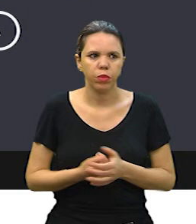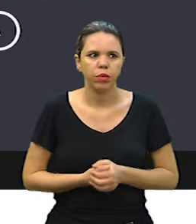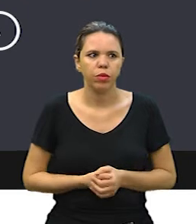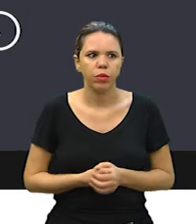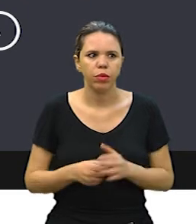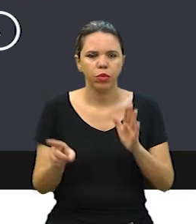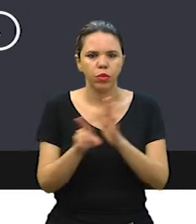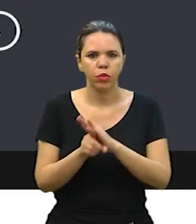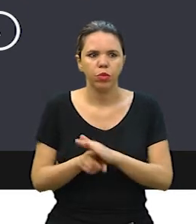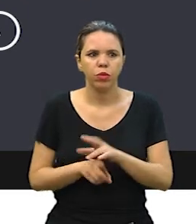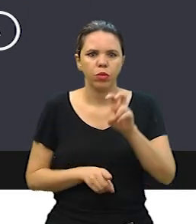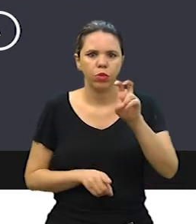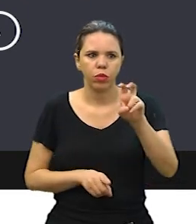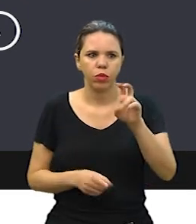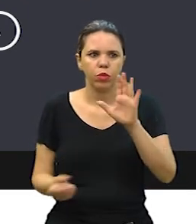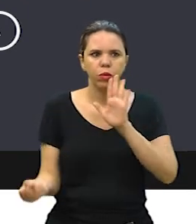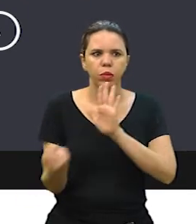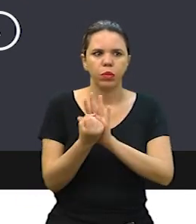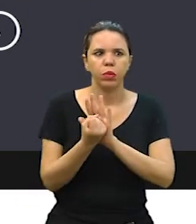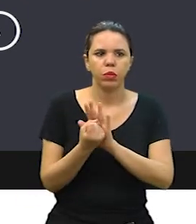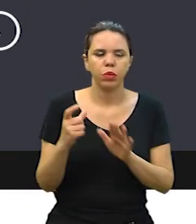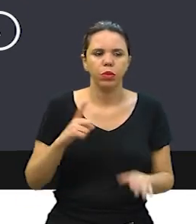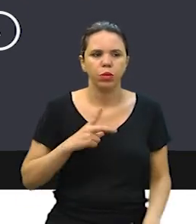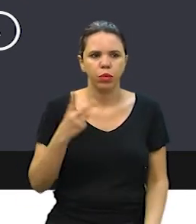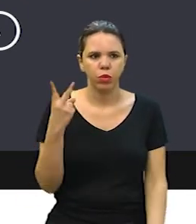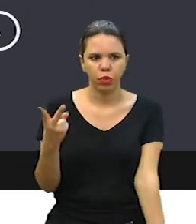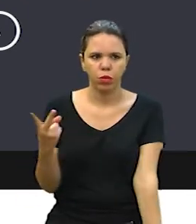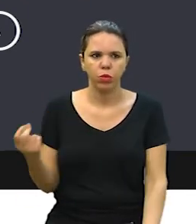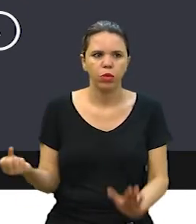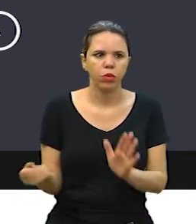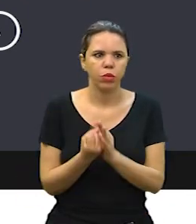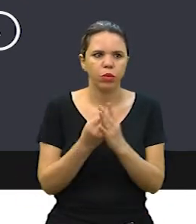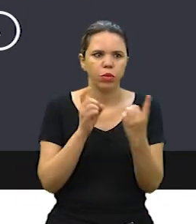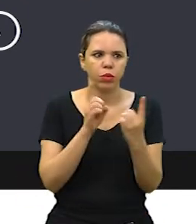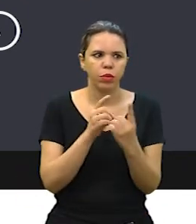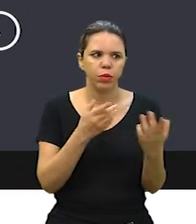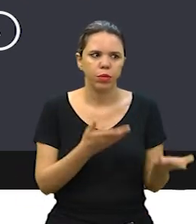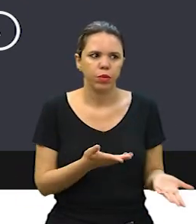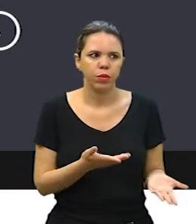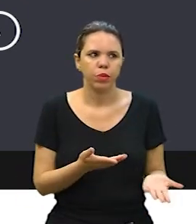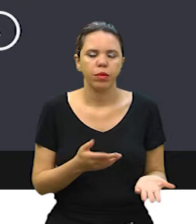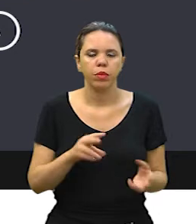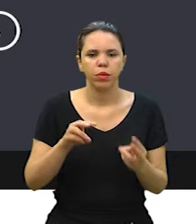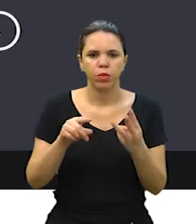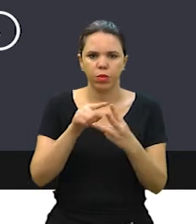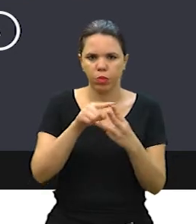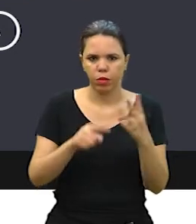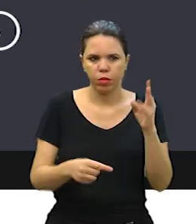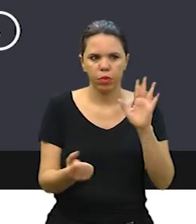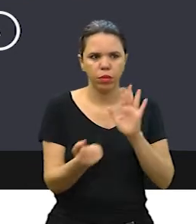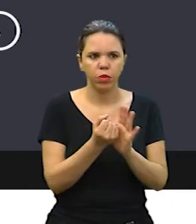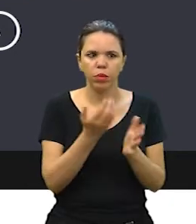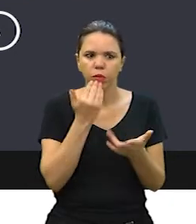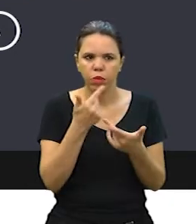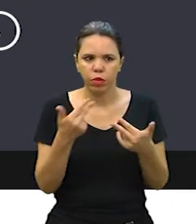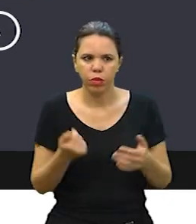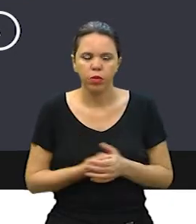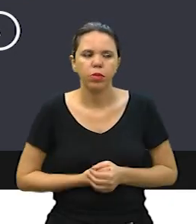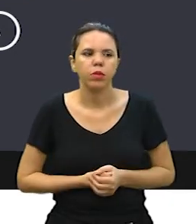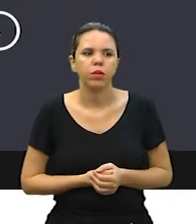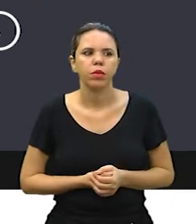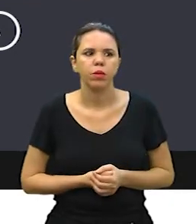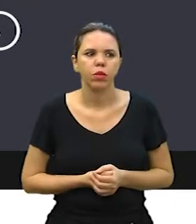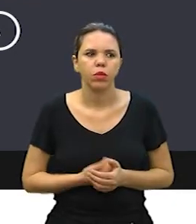Hoje nós somos proprietários de 5 marcas, a gente tem 2 marcas de serviços e mais 3 marcas de